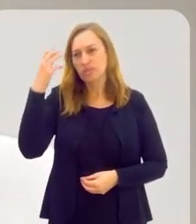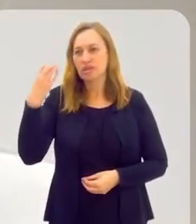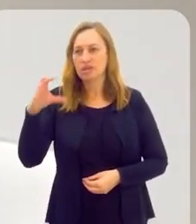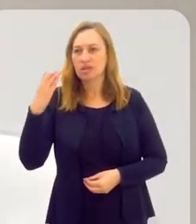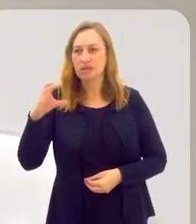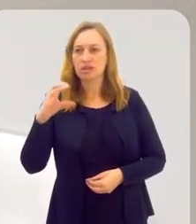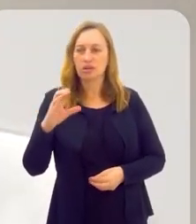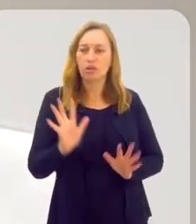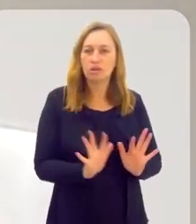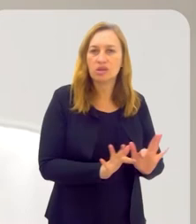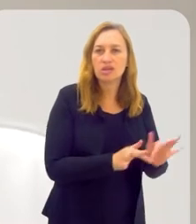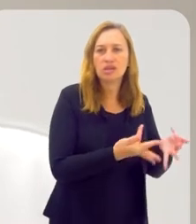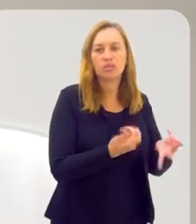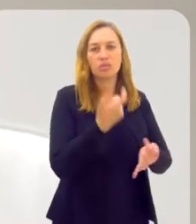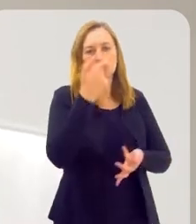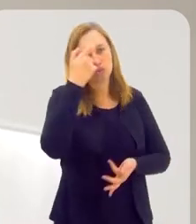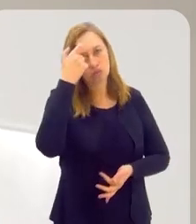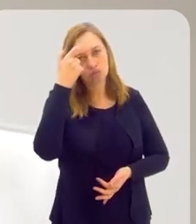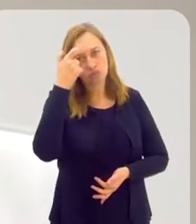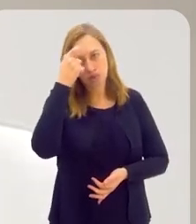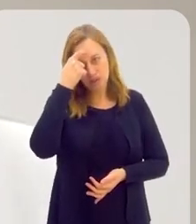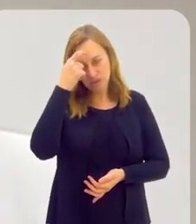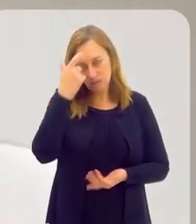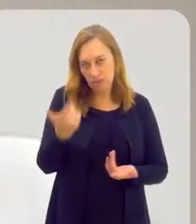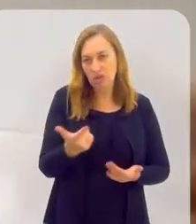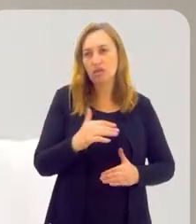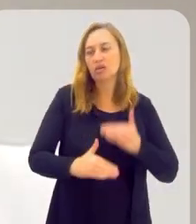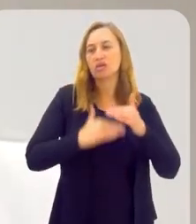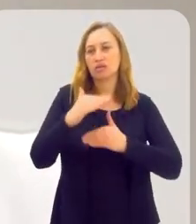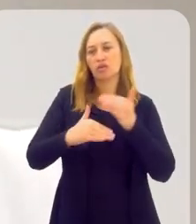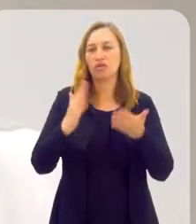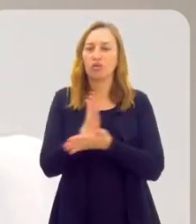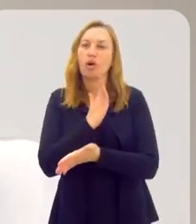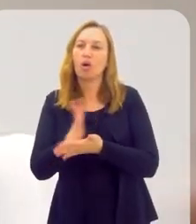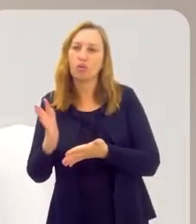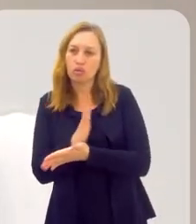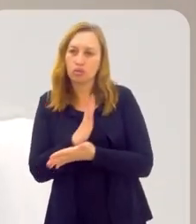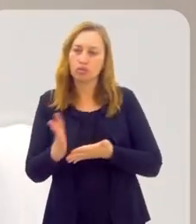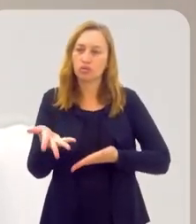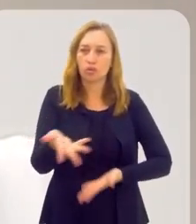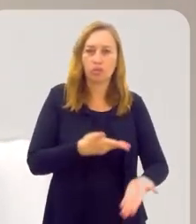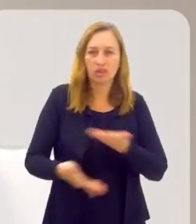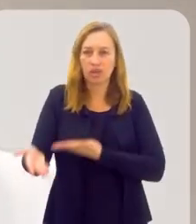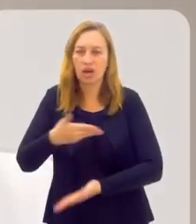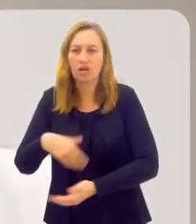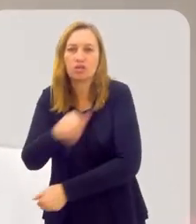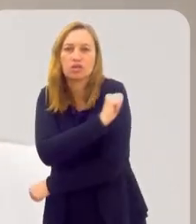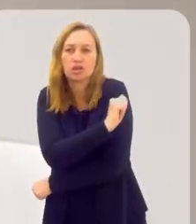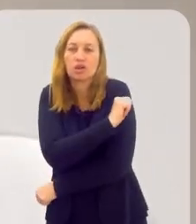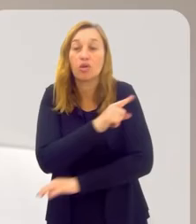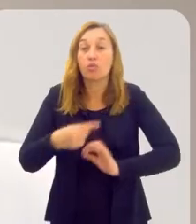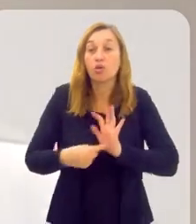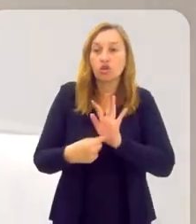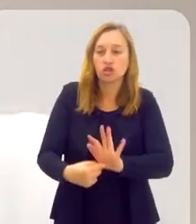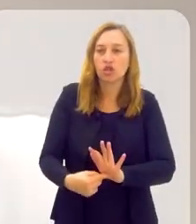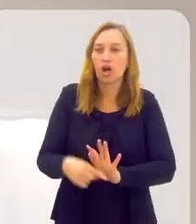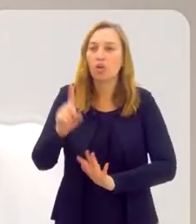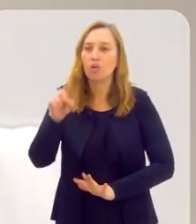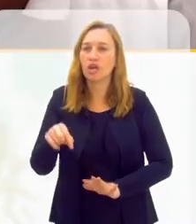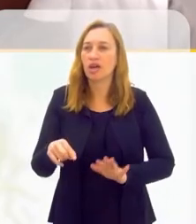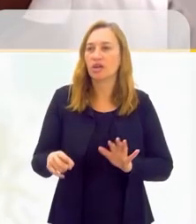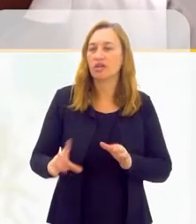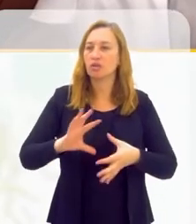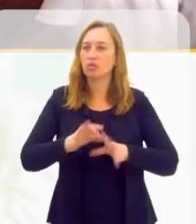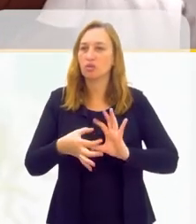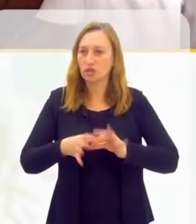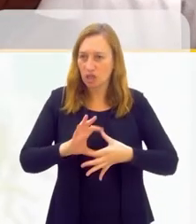e o sítio onde esse conhecimento científico tem que ser aplicado. E procuramos envolver os alunos nisso, partilhar com os alunos exemplos, mostrar aos alunos o que é